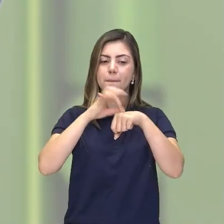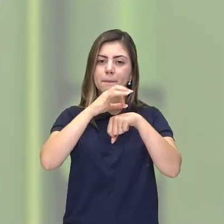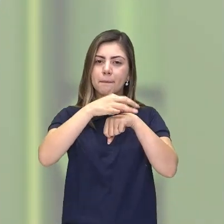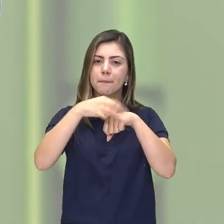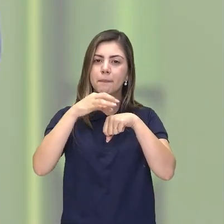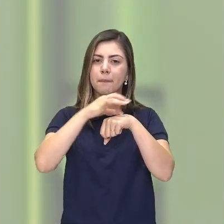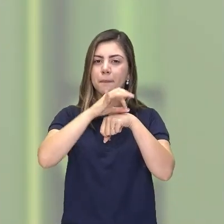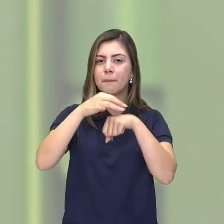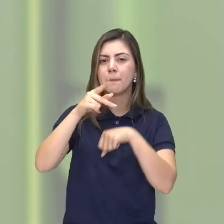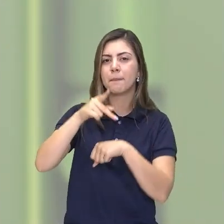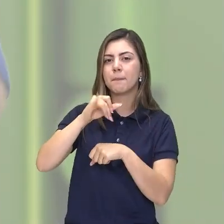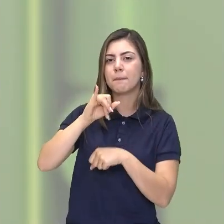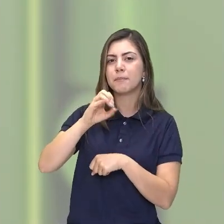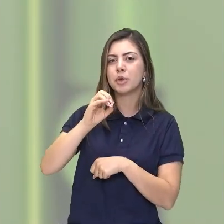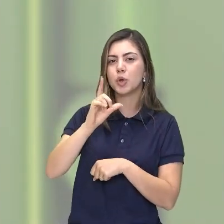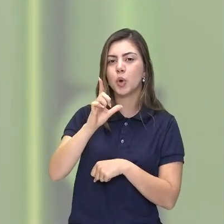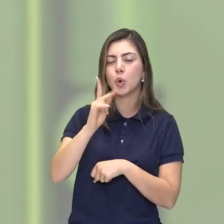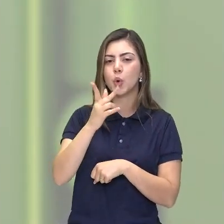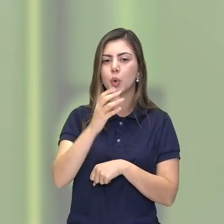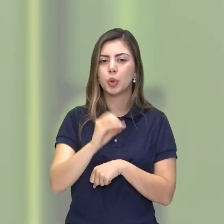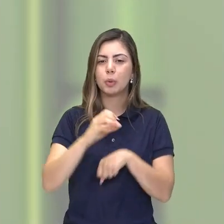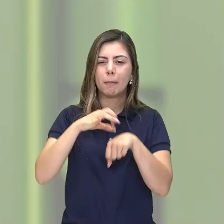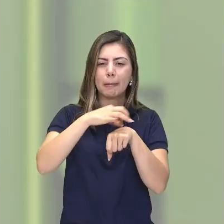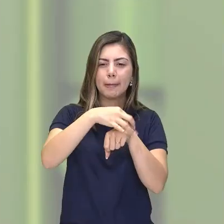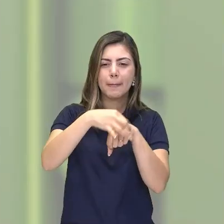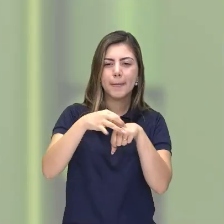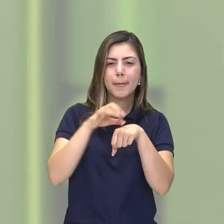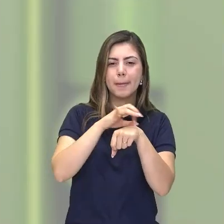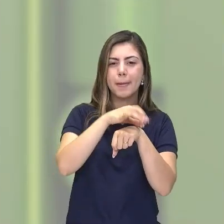Aquele insetinho ali, ó, que pode muito bem